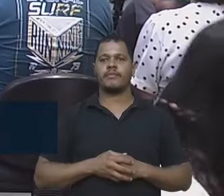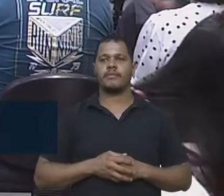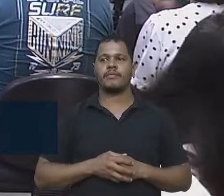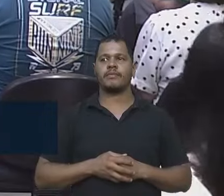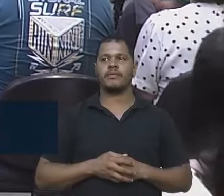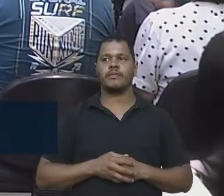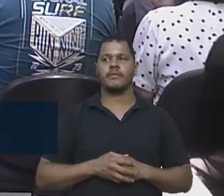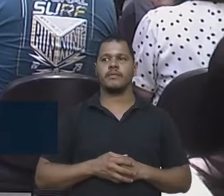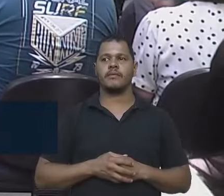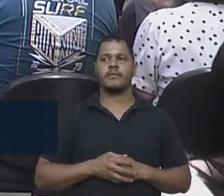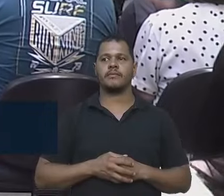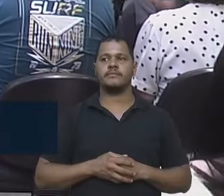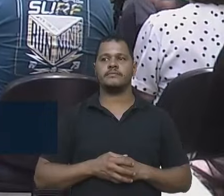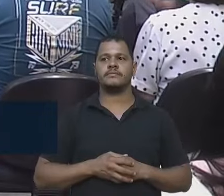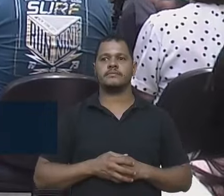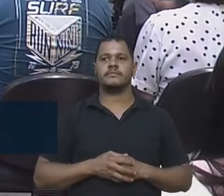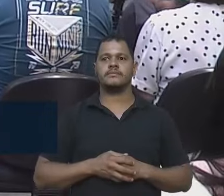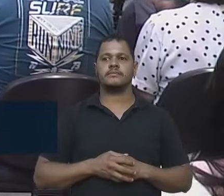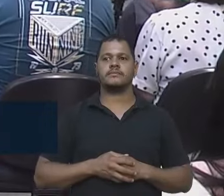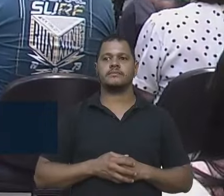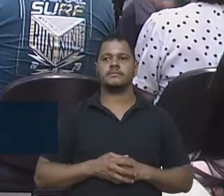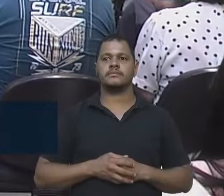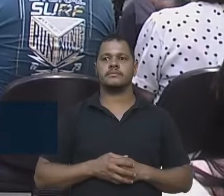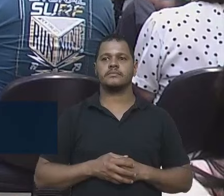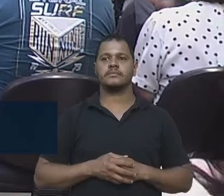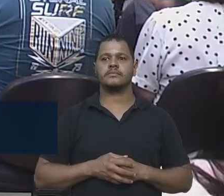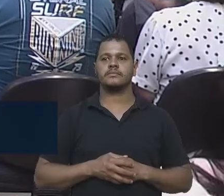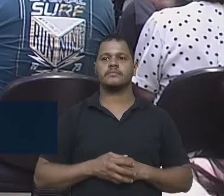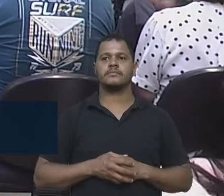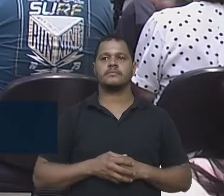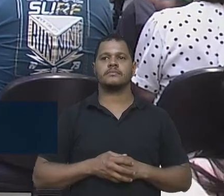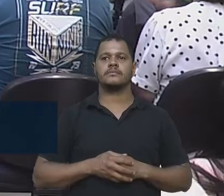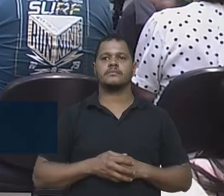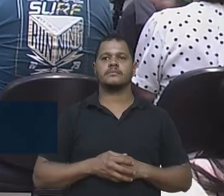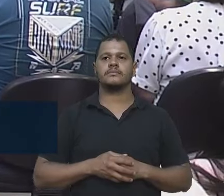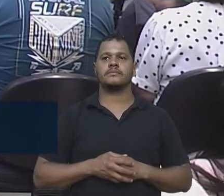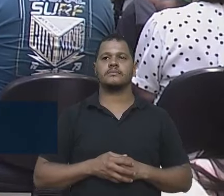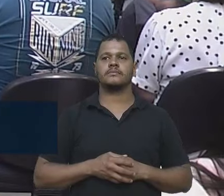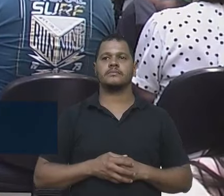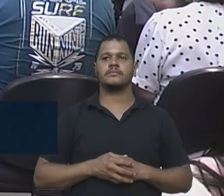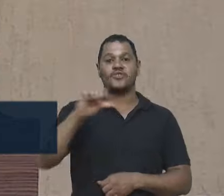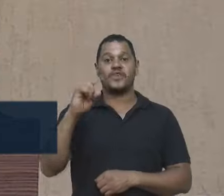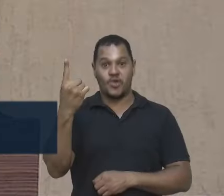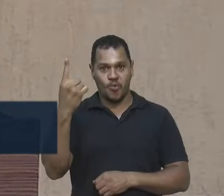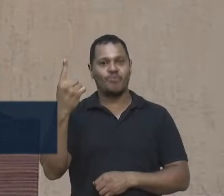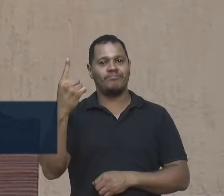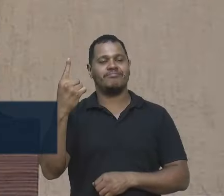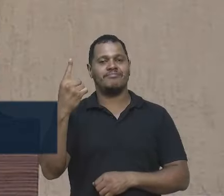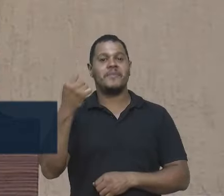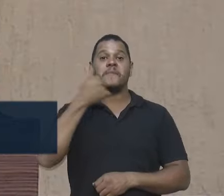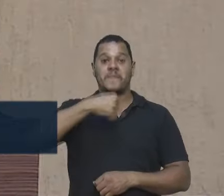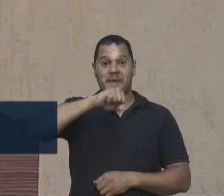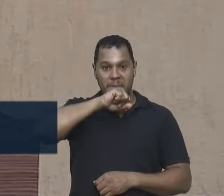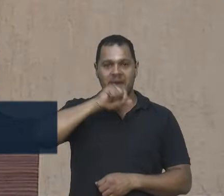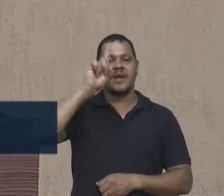enquanto agradecia pelo reconhecimento destacava a importância do esporte na sua trajetória o homenageado da noite ainda pediu para que os